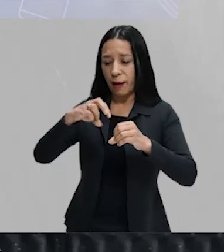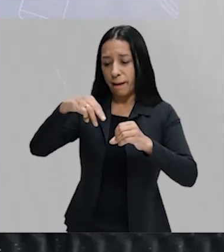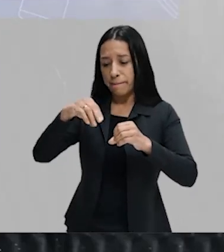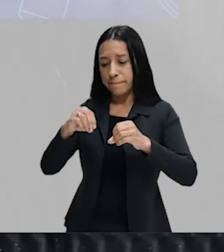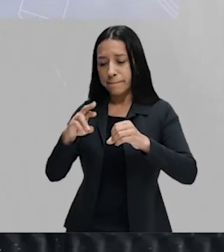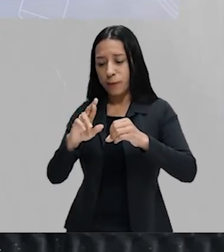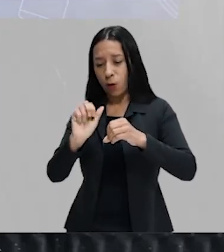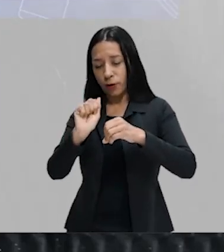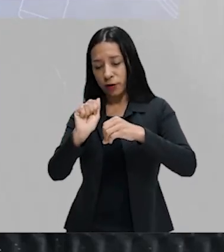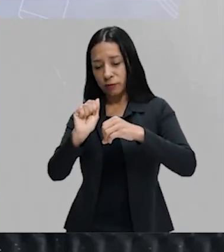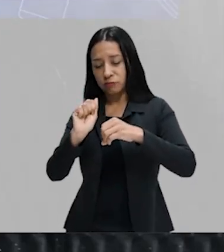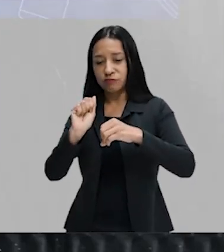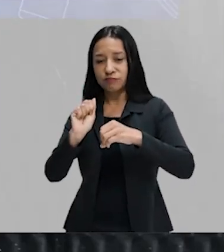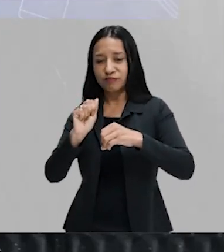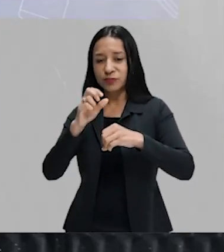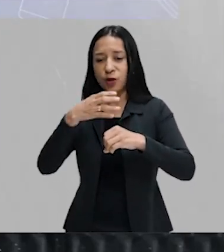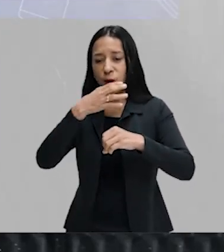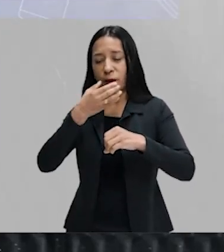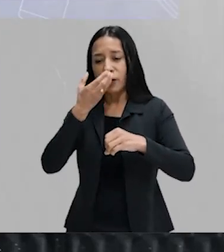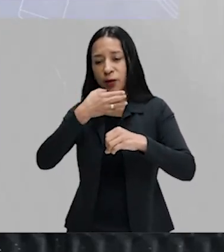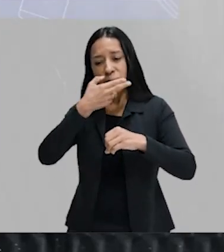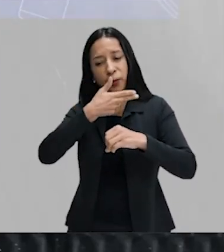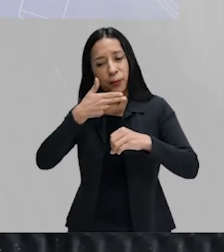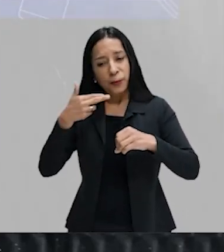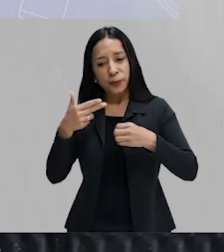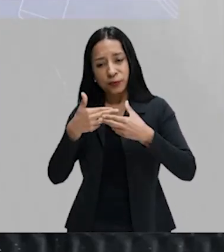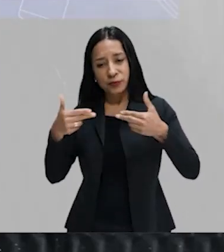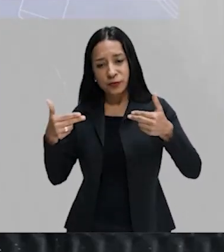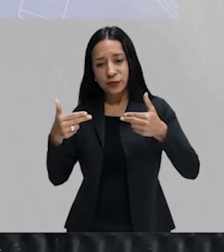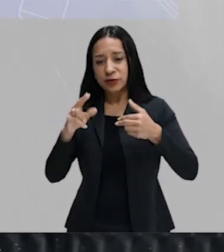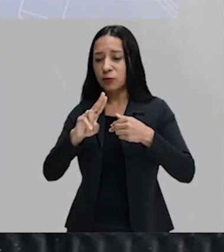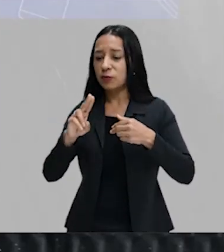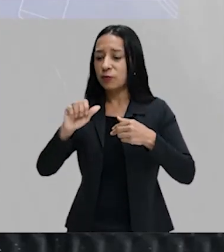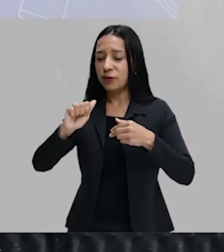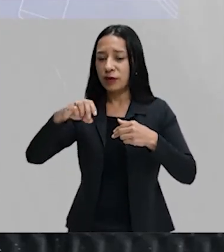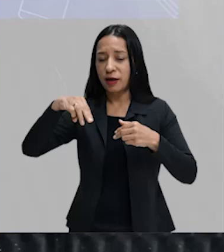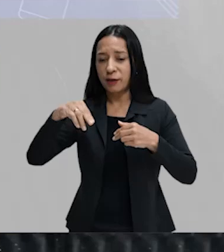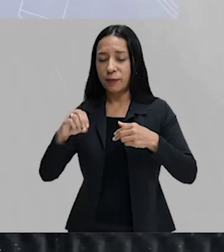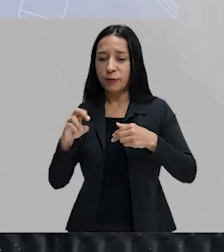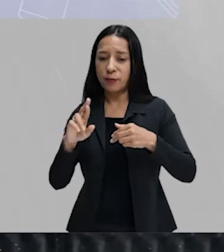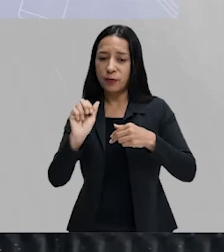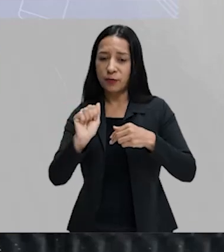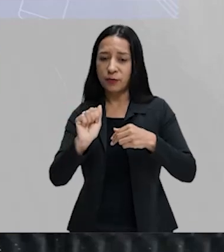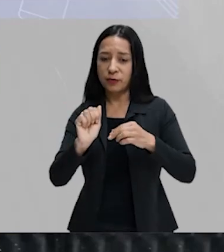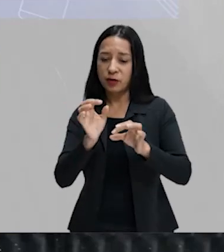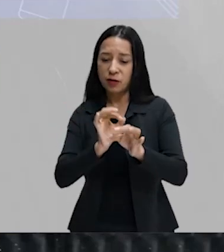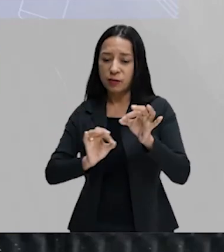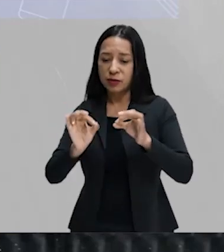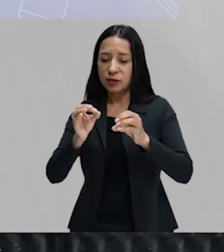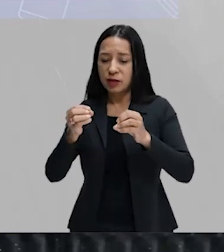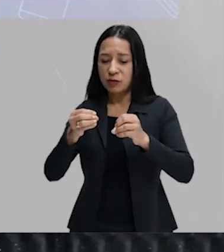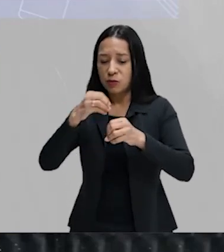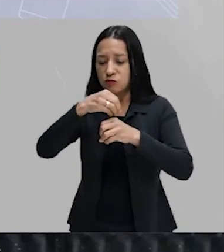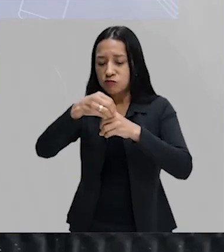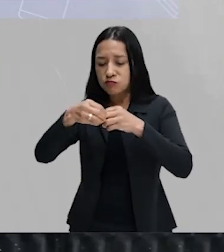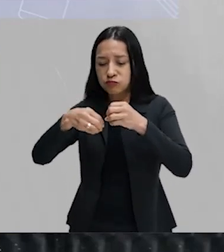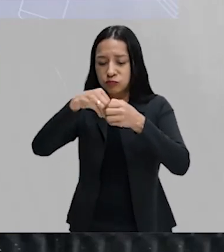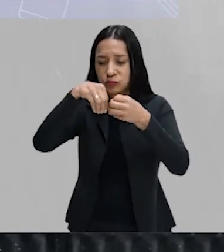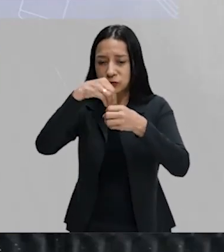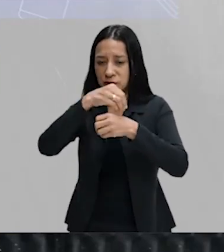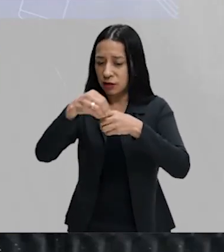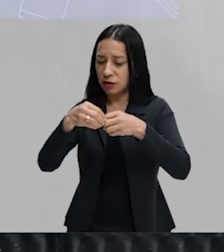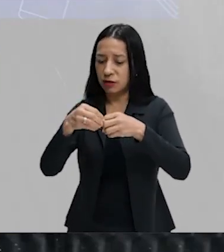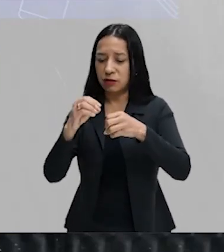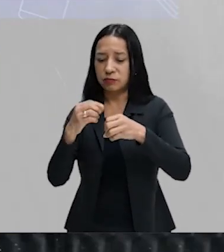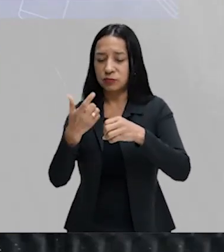fruta chamada amora, ok? E essa mórula, ela é formada por várias células juntas e ela não é